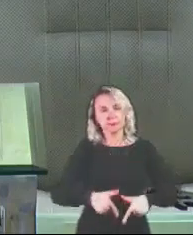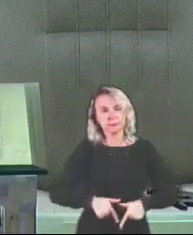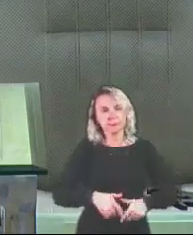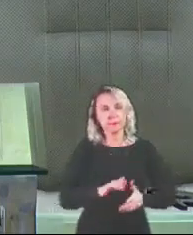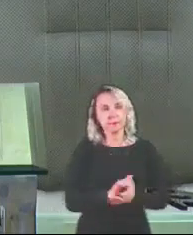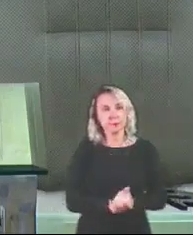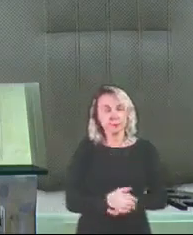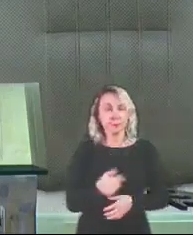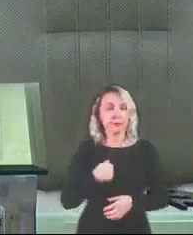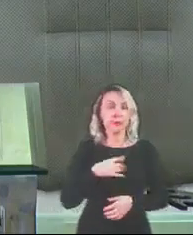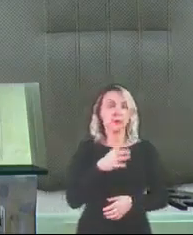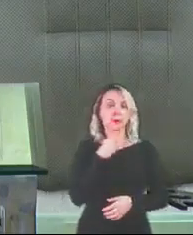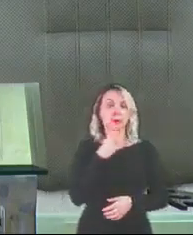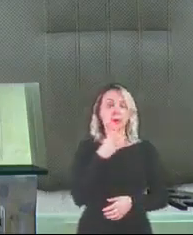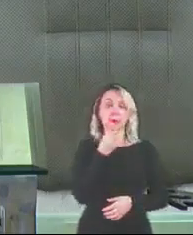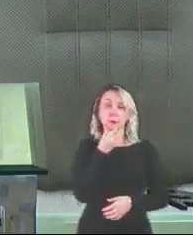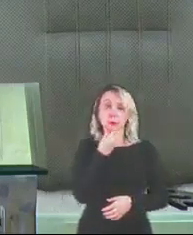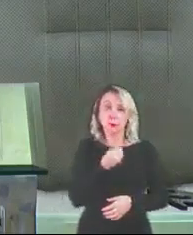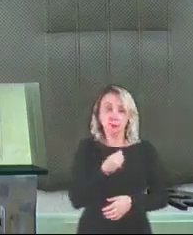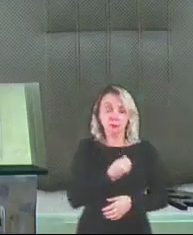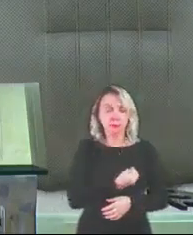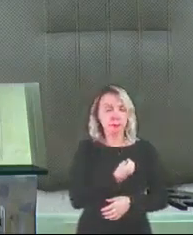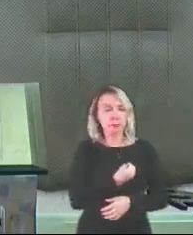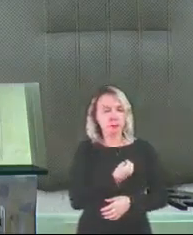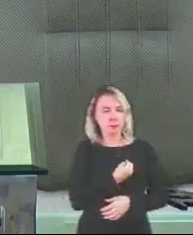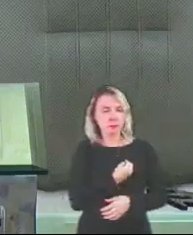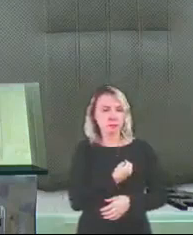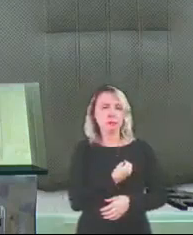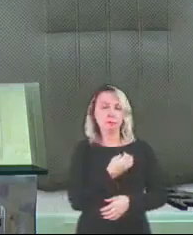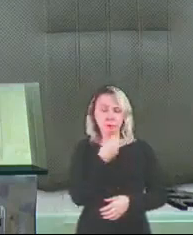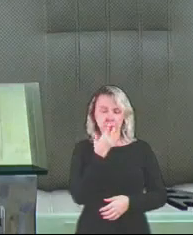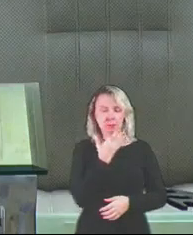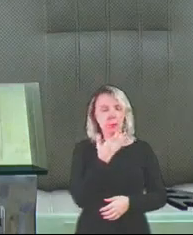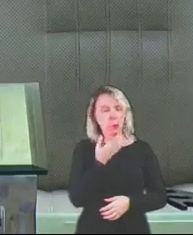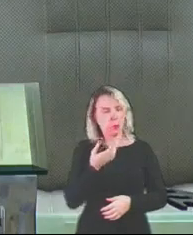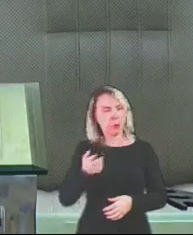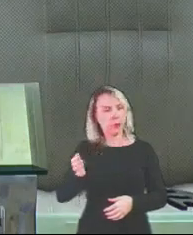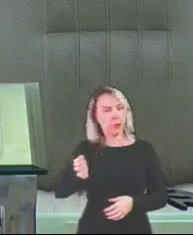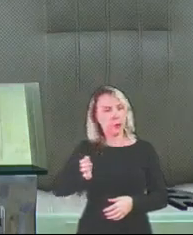Eu conheci um homem que vivia muito bem de vida.